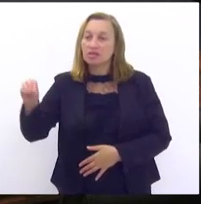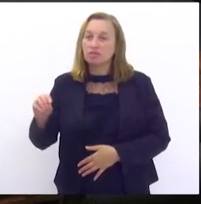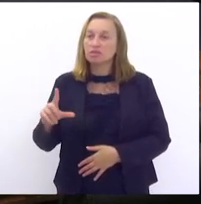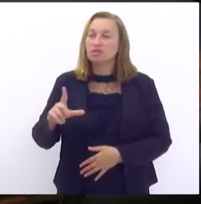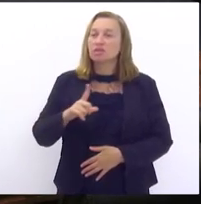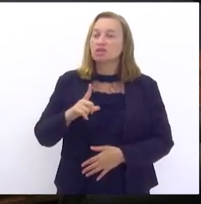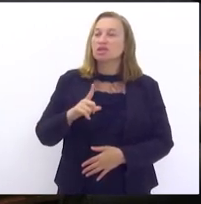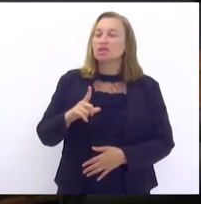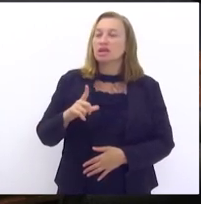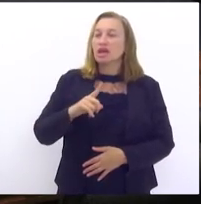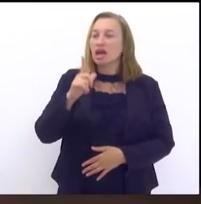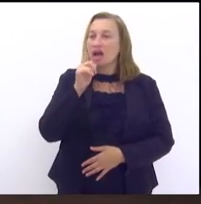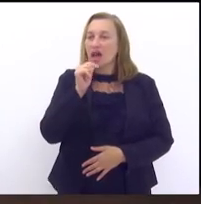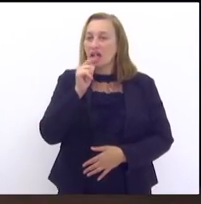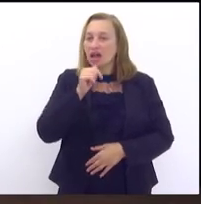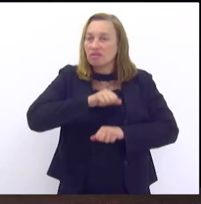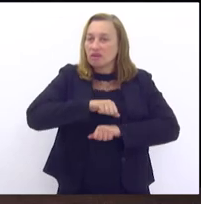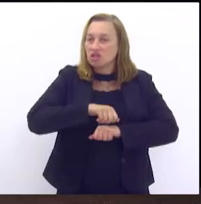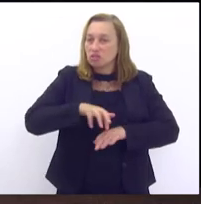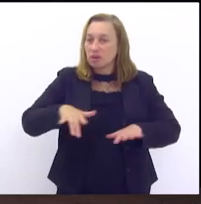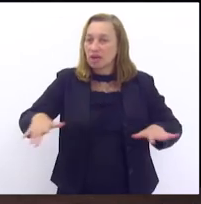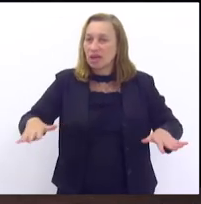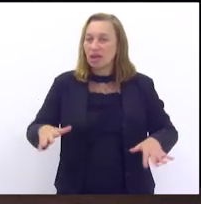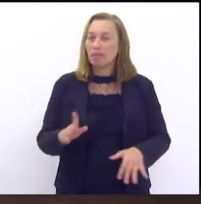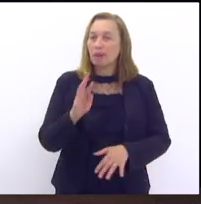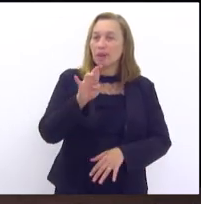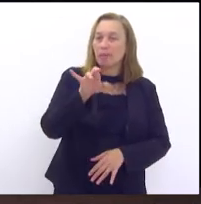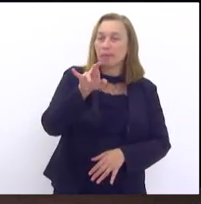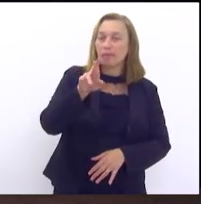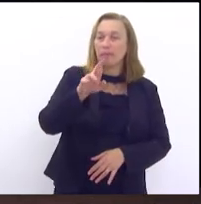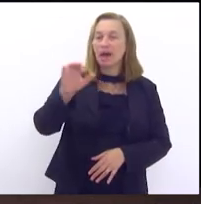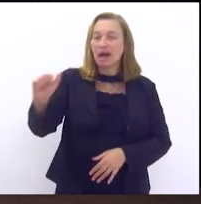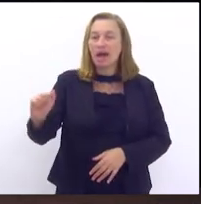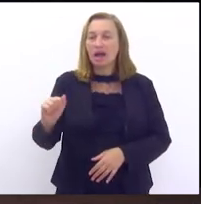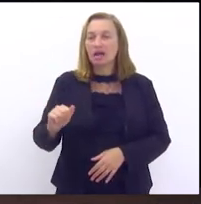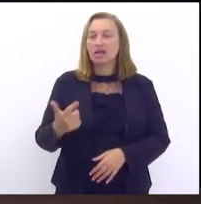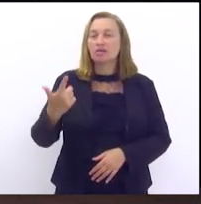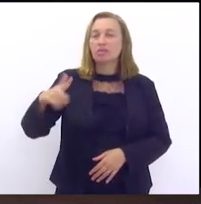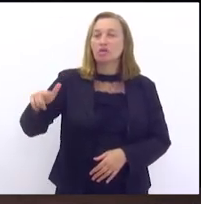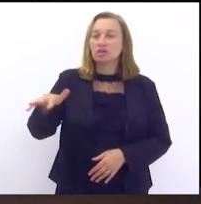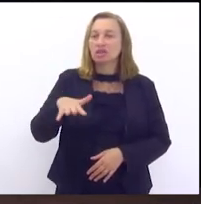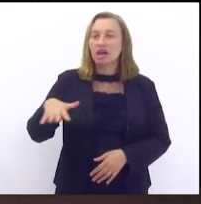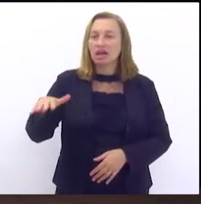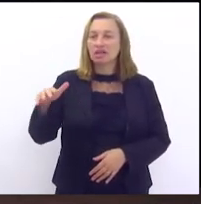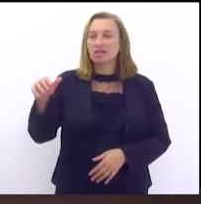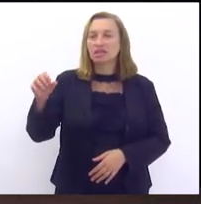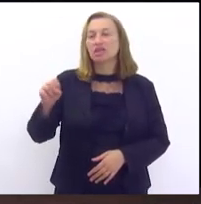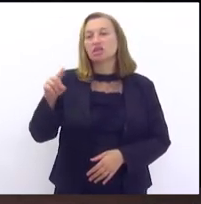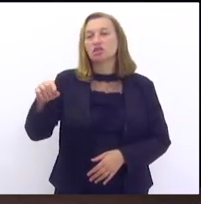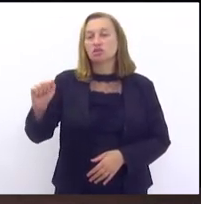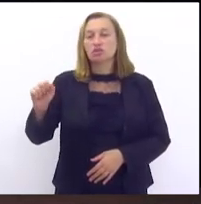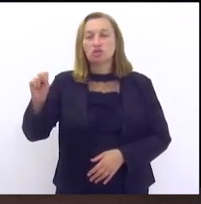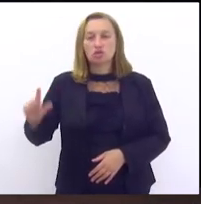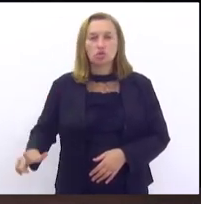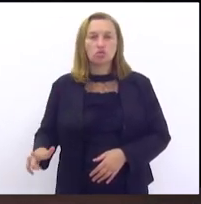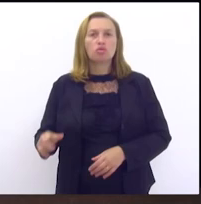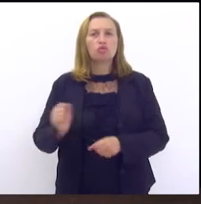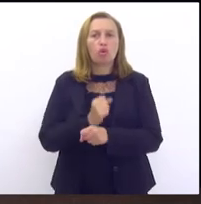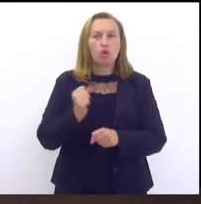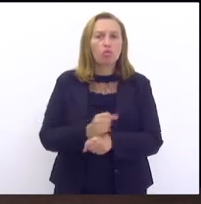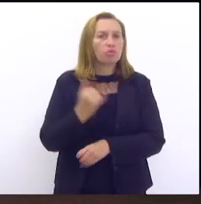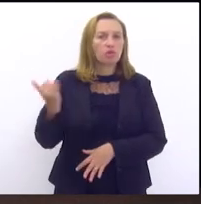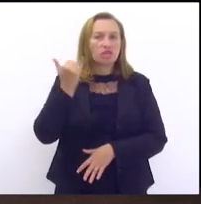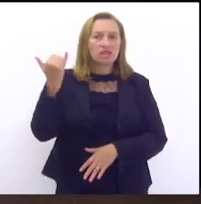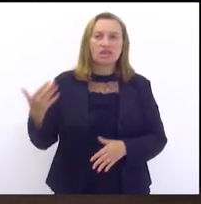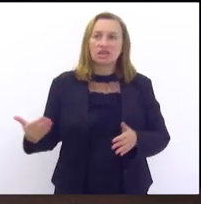chegar uma rede para a Barra e outra rede para a área da Zona Sul. E foi uma obra importantíssima. De lá para